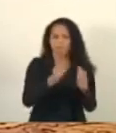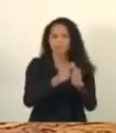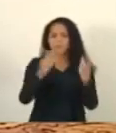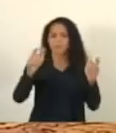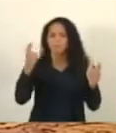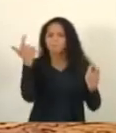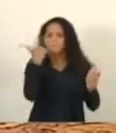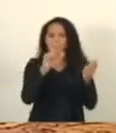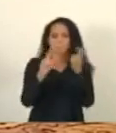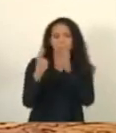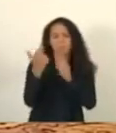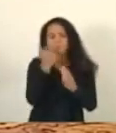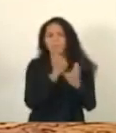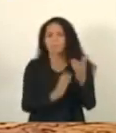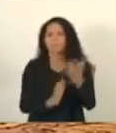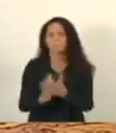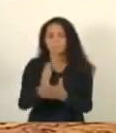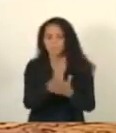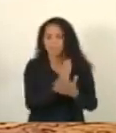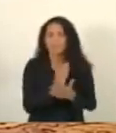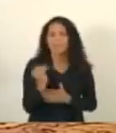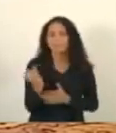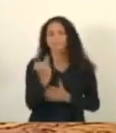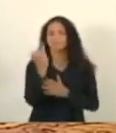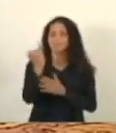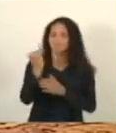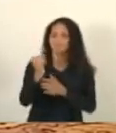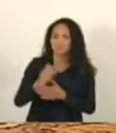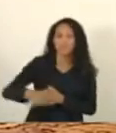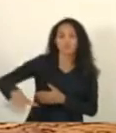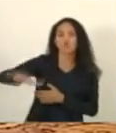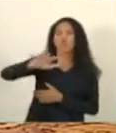é que faz um governo para todos. E